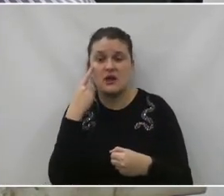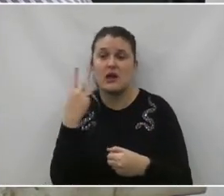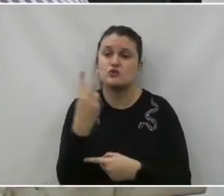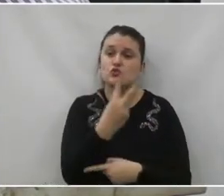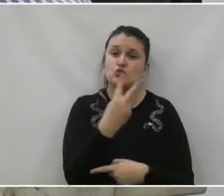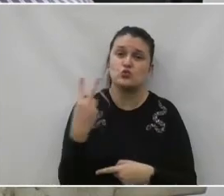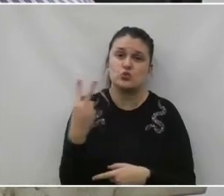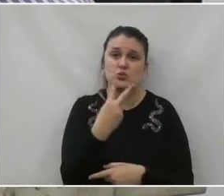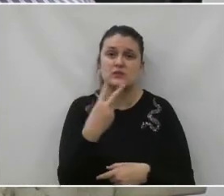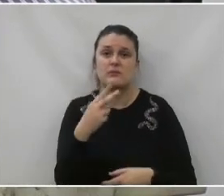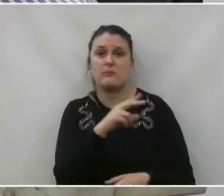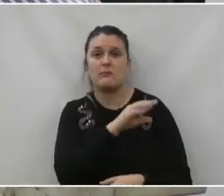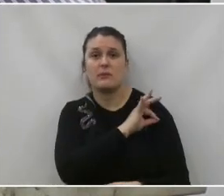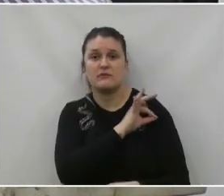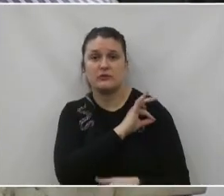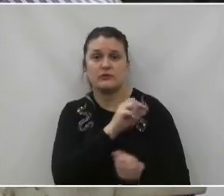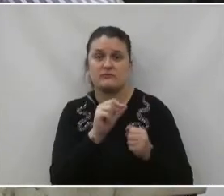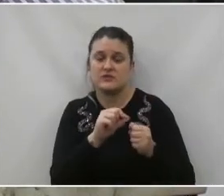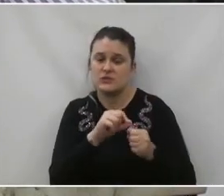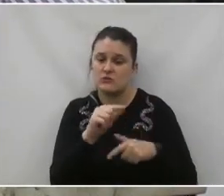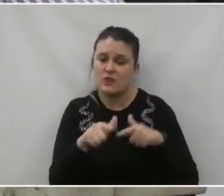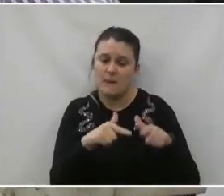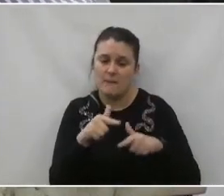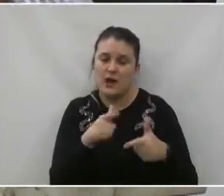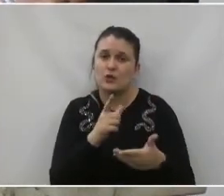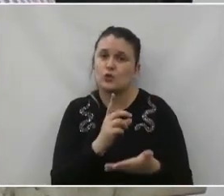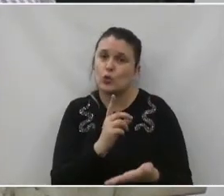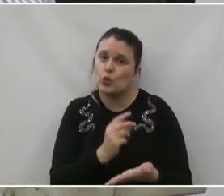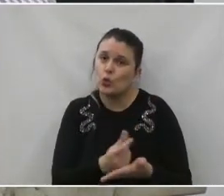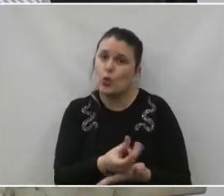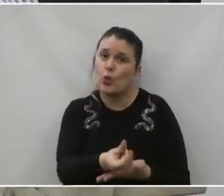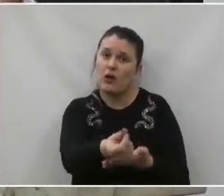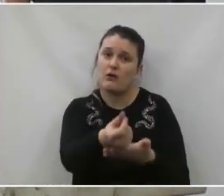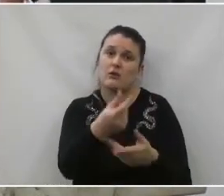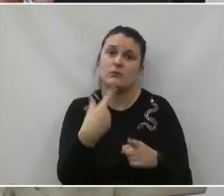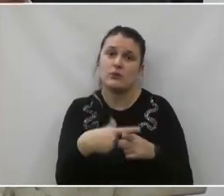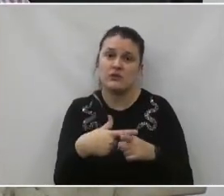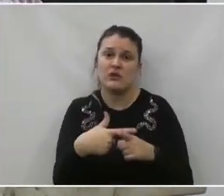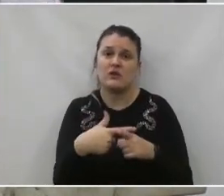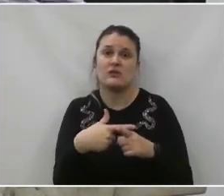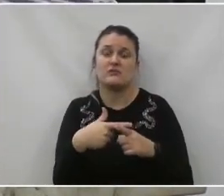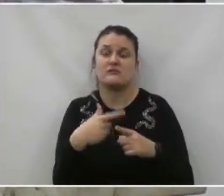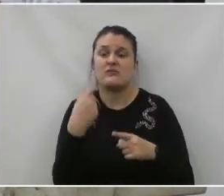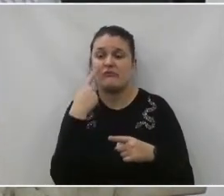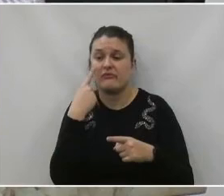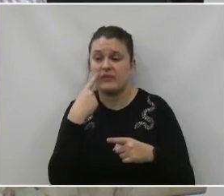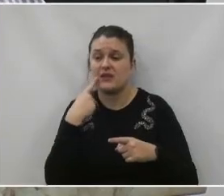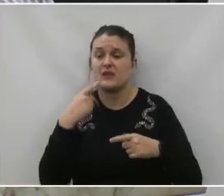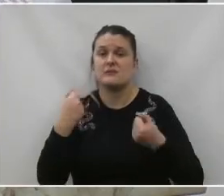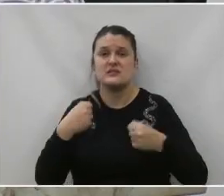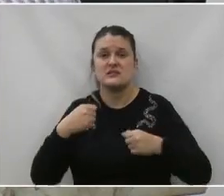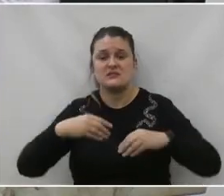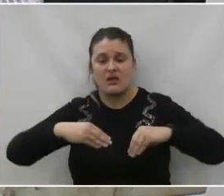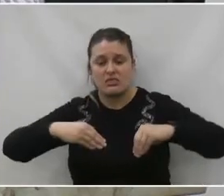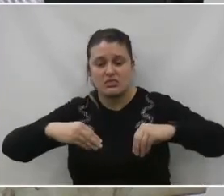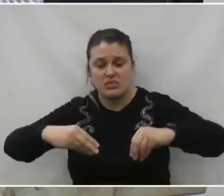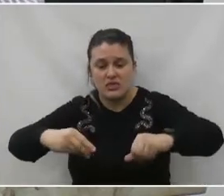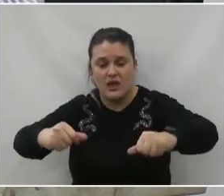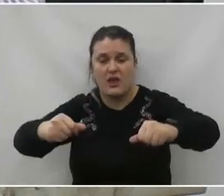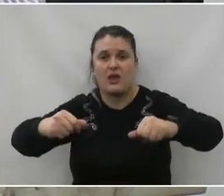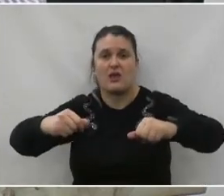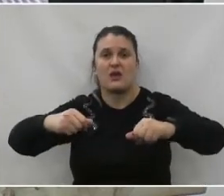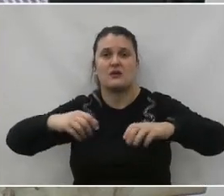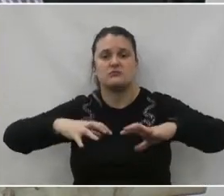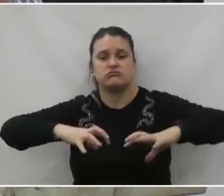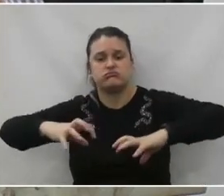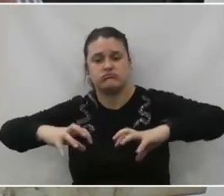prefeituras, fazer um trabalho lá que dure tempo, né? A pessoa pegar um barranco, espalhar terra e fazer não mexer